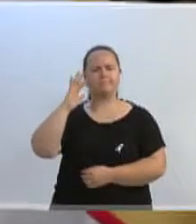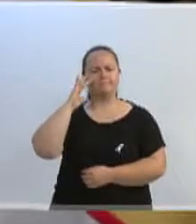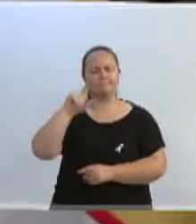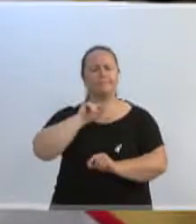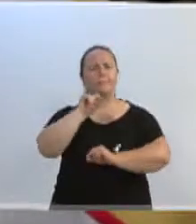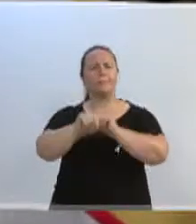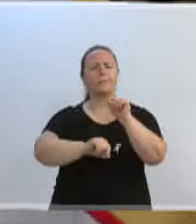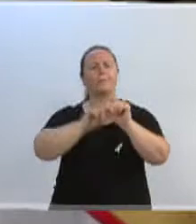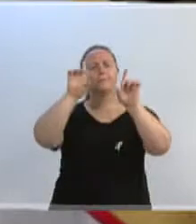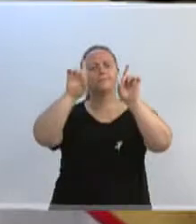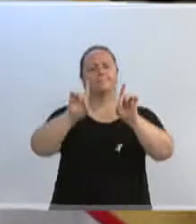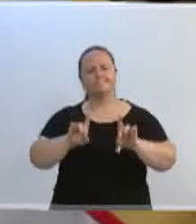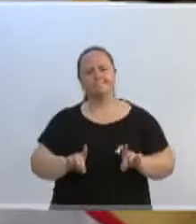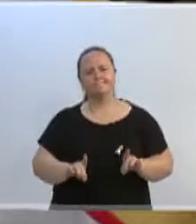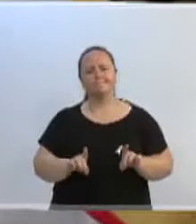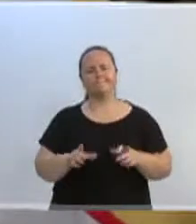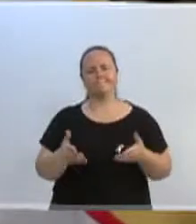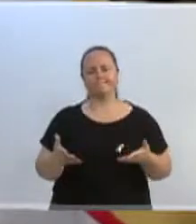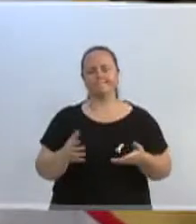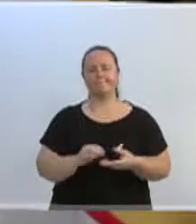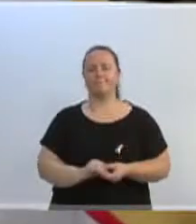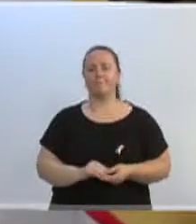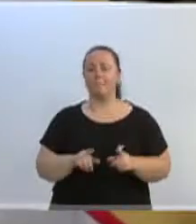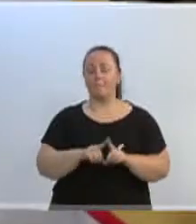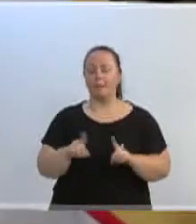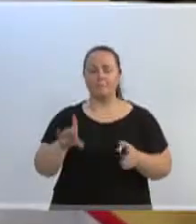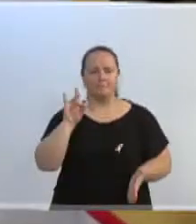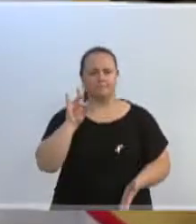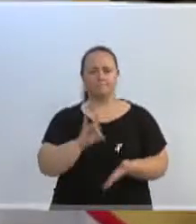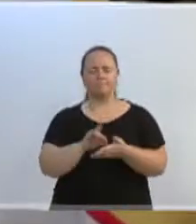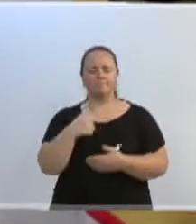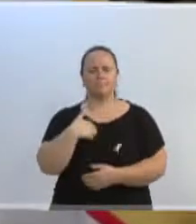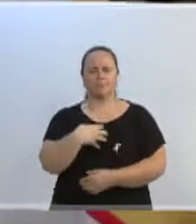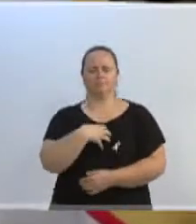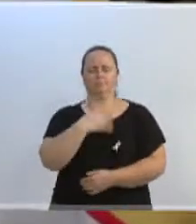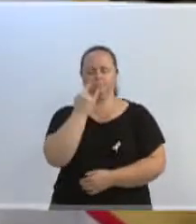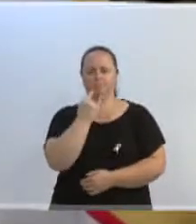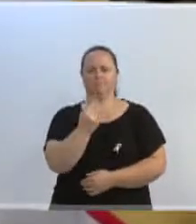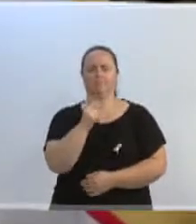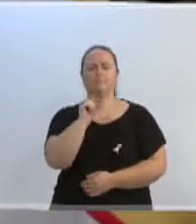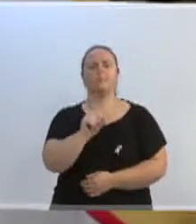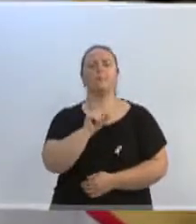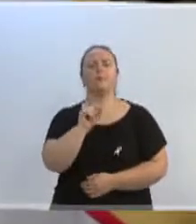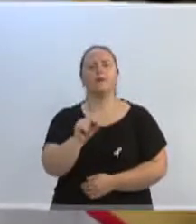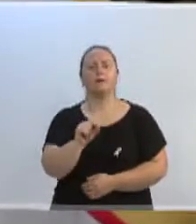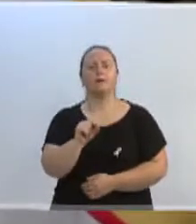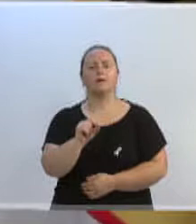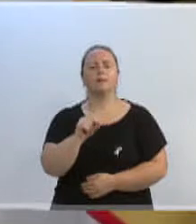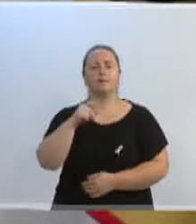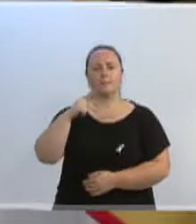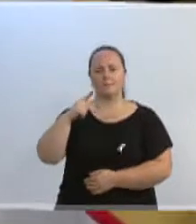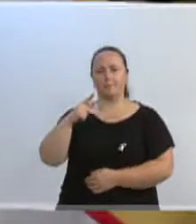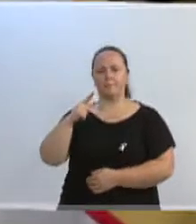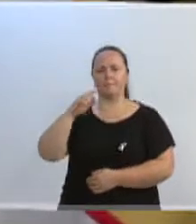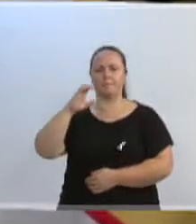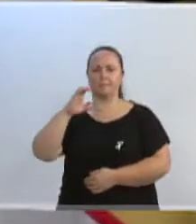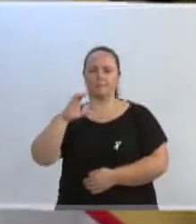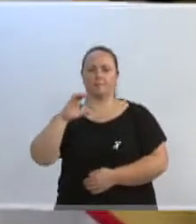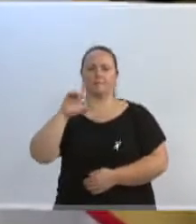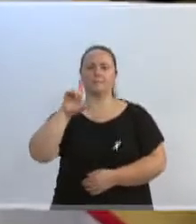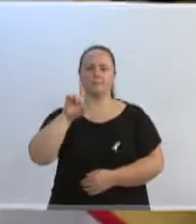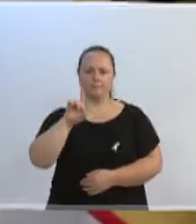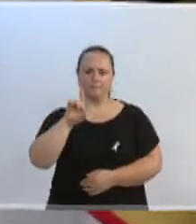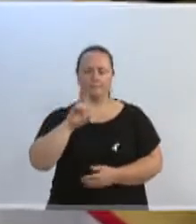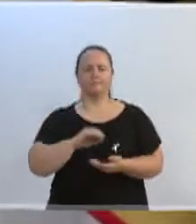a deficiência, mas o que mais me chamou a atenção é a sigla PCD,